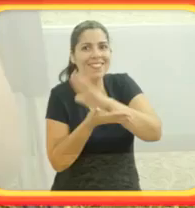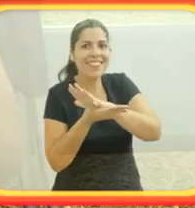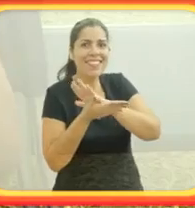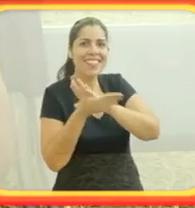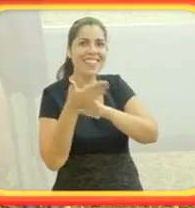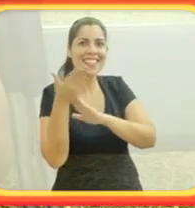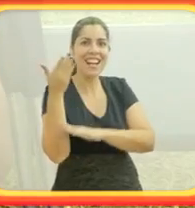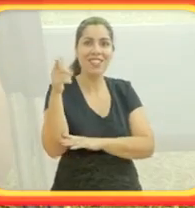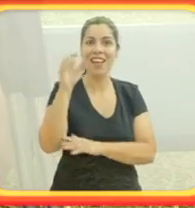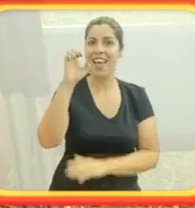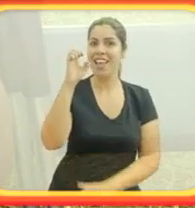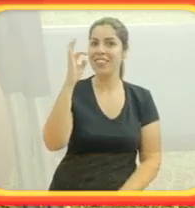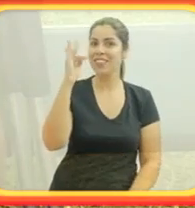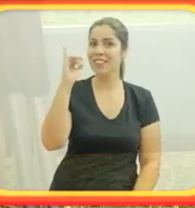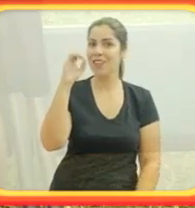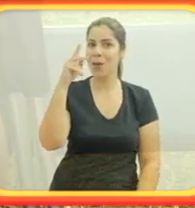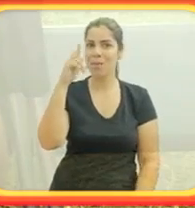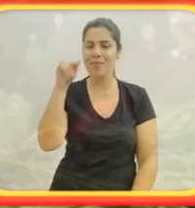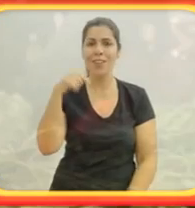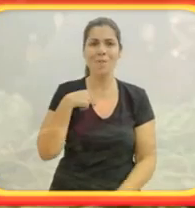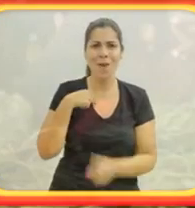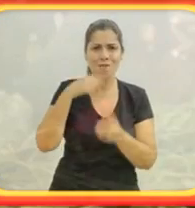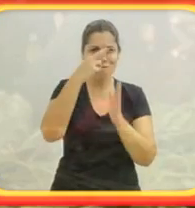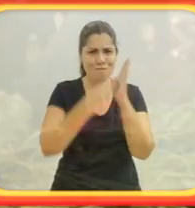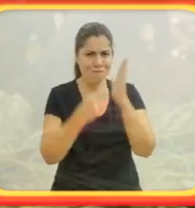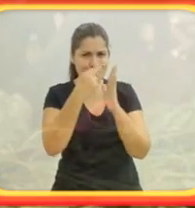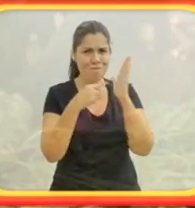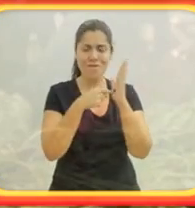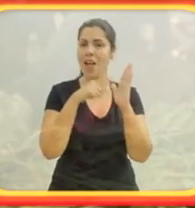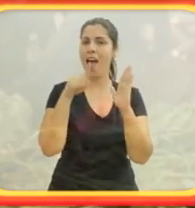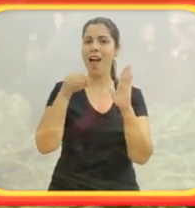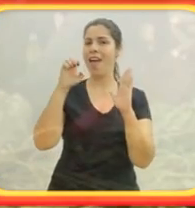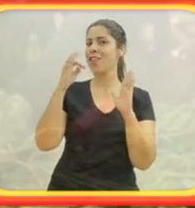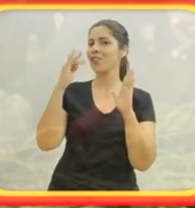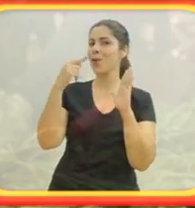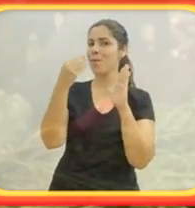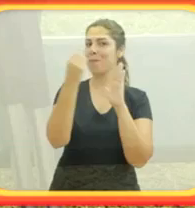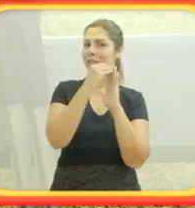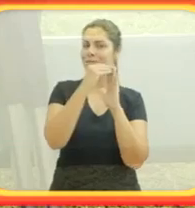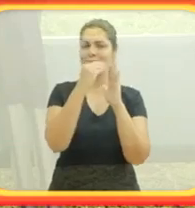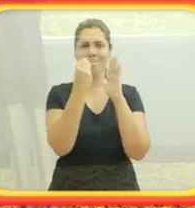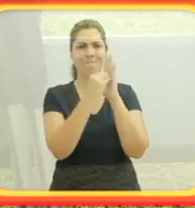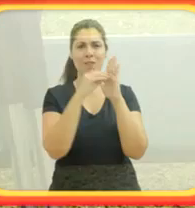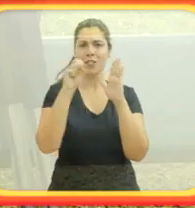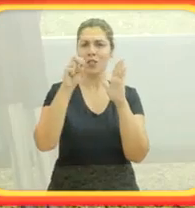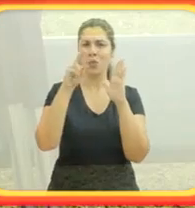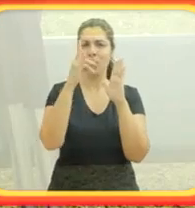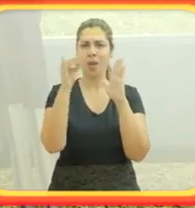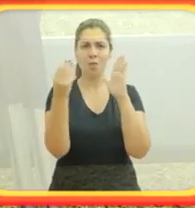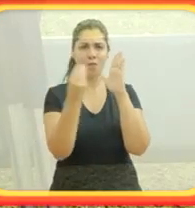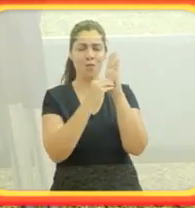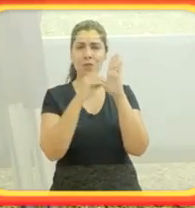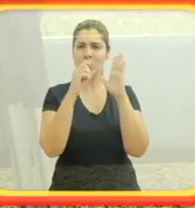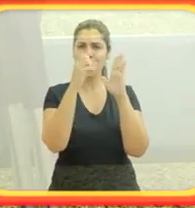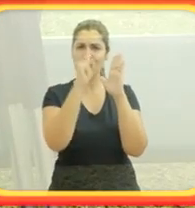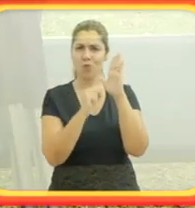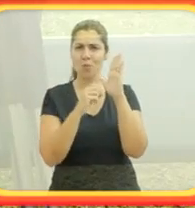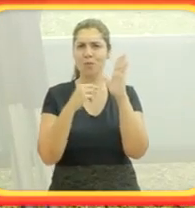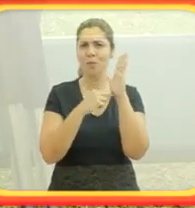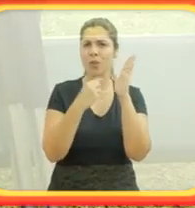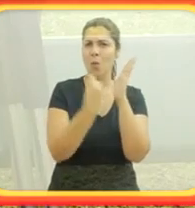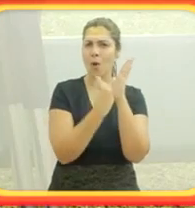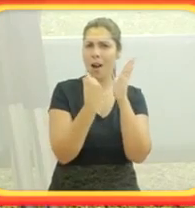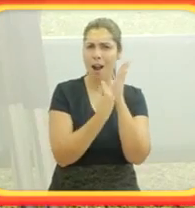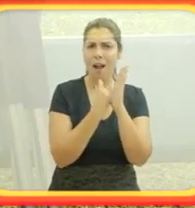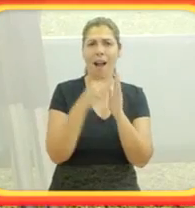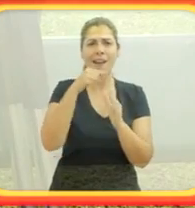conflitos que ainda não foram contadas. Comecei minha viagem na Etiópia. O meu roteiro foi Etiópia, Sudão do Sul e Uganda,